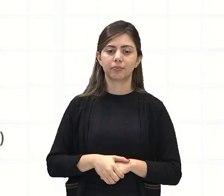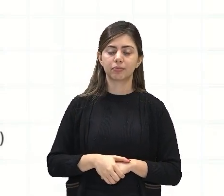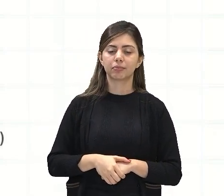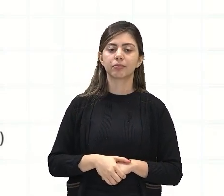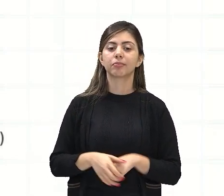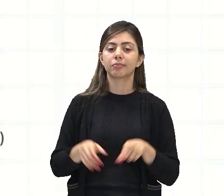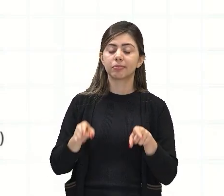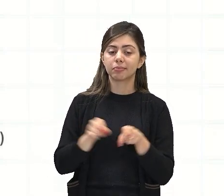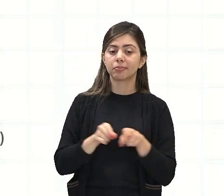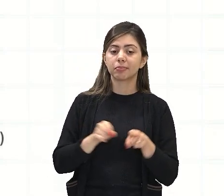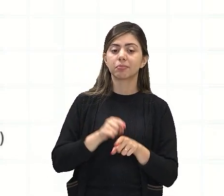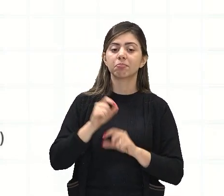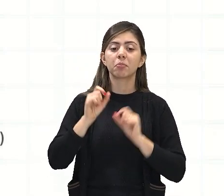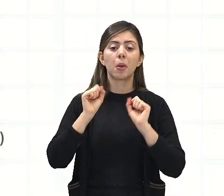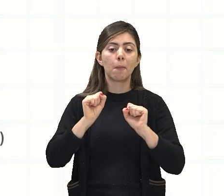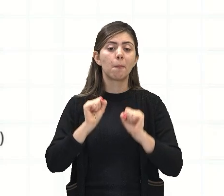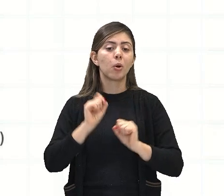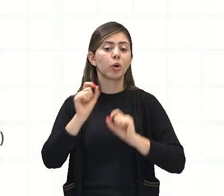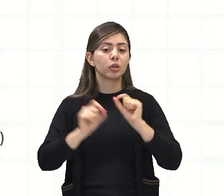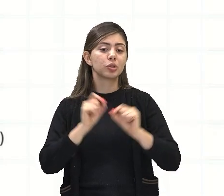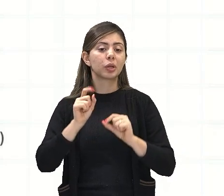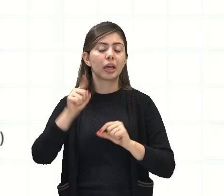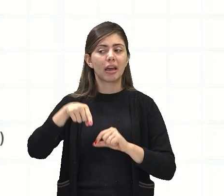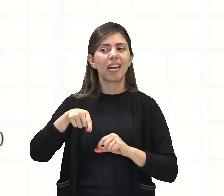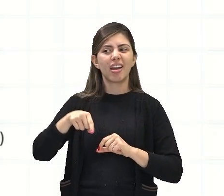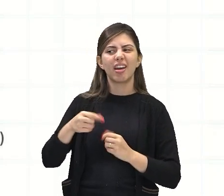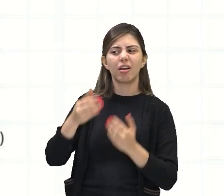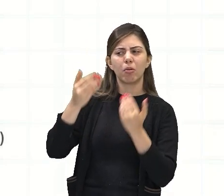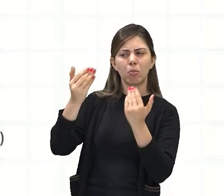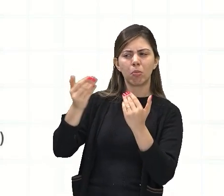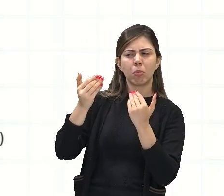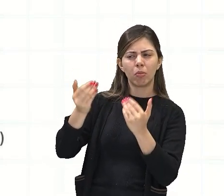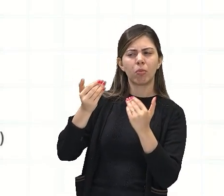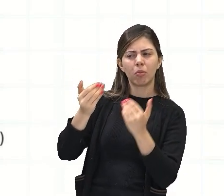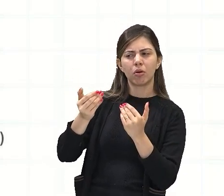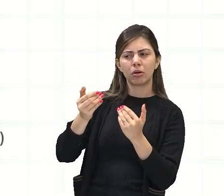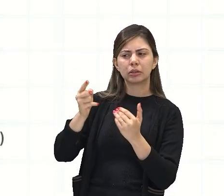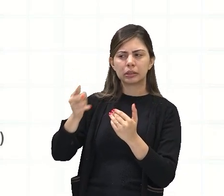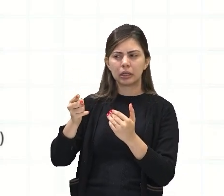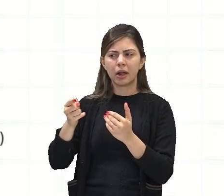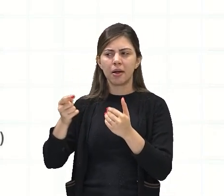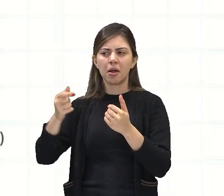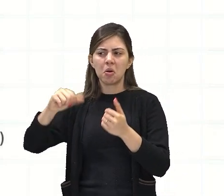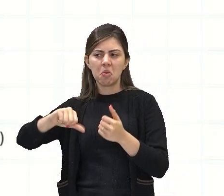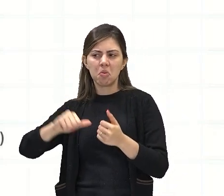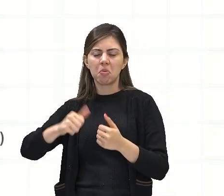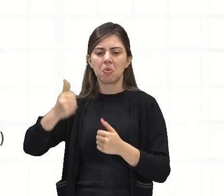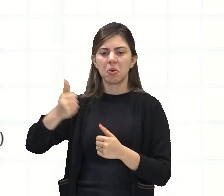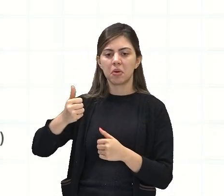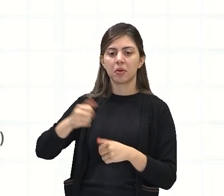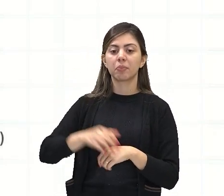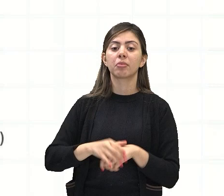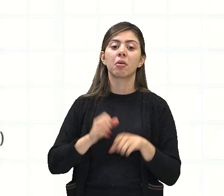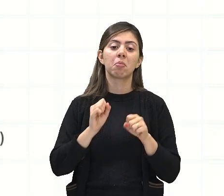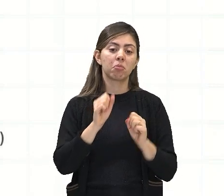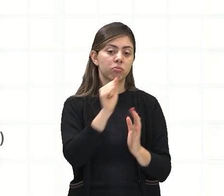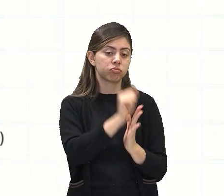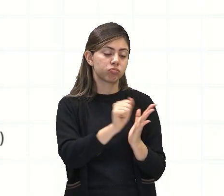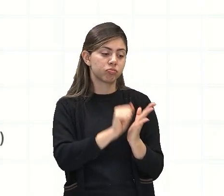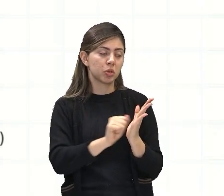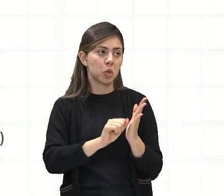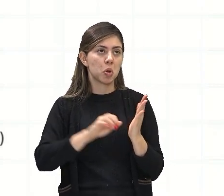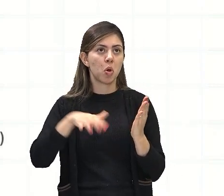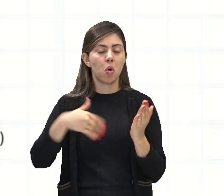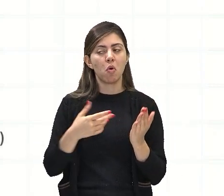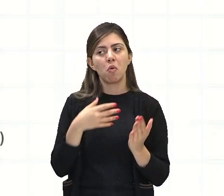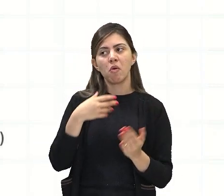Também a opinião tem o sentido de parecer de julgamento que é emitido, que é escrito ou falado após uma